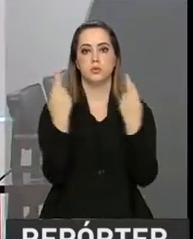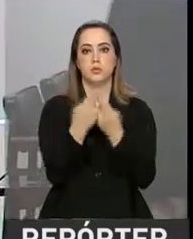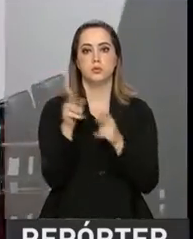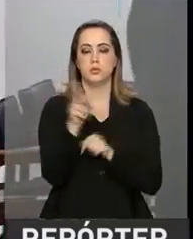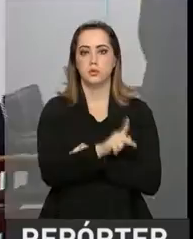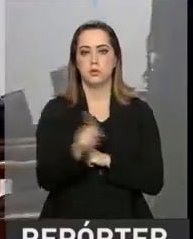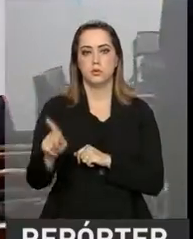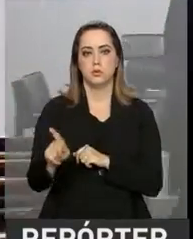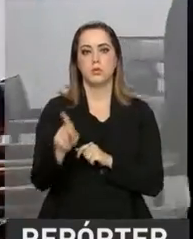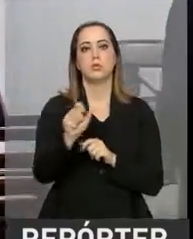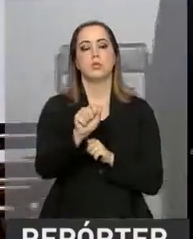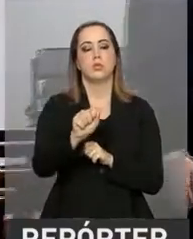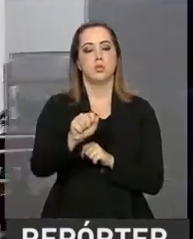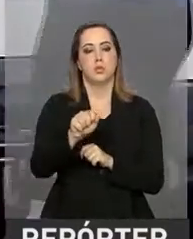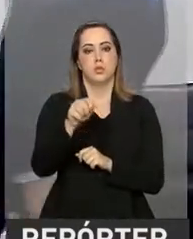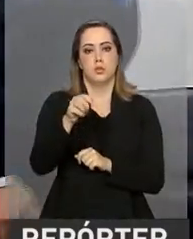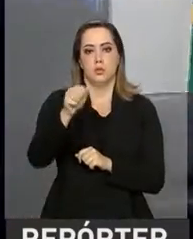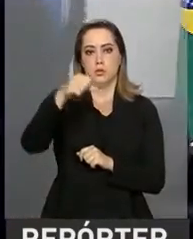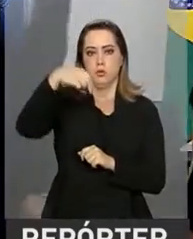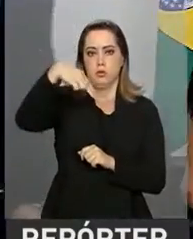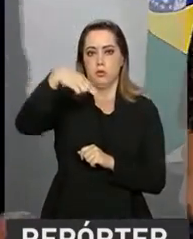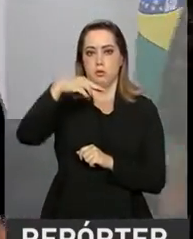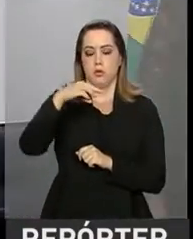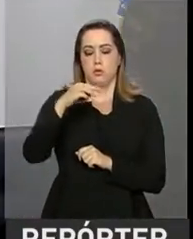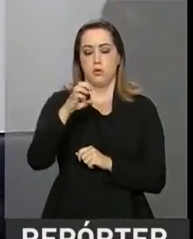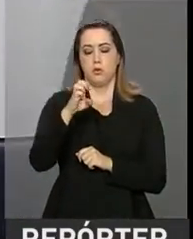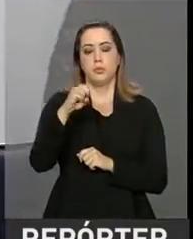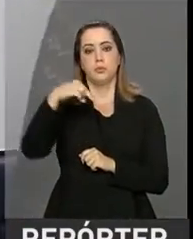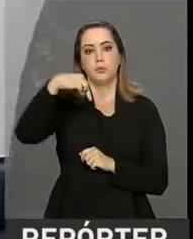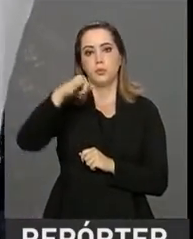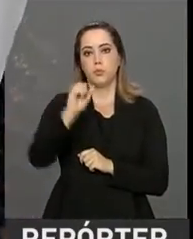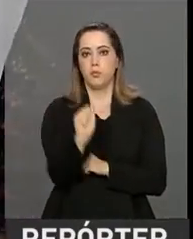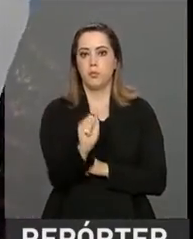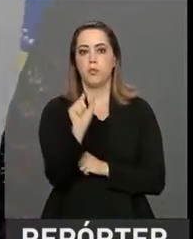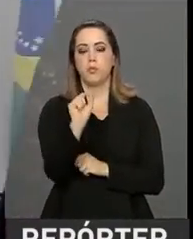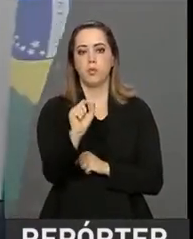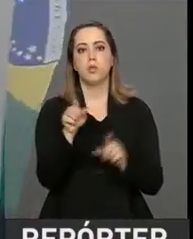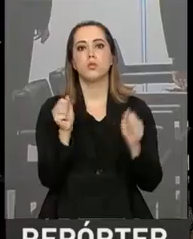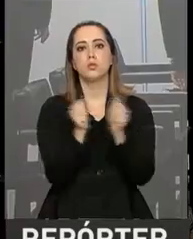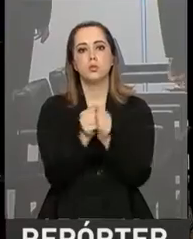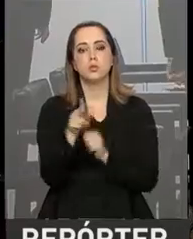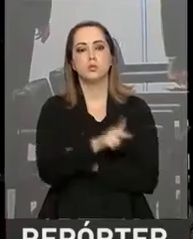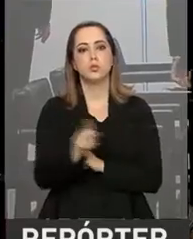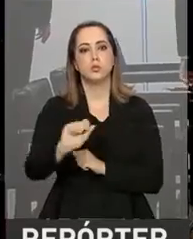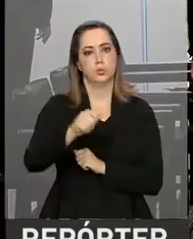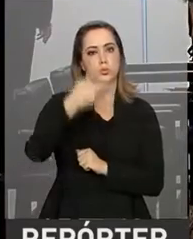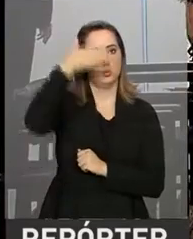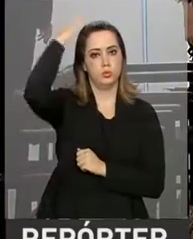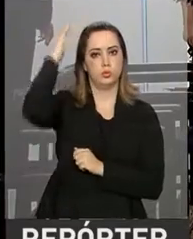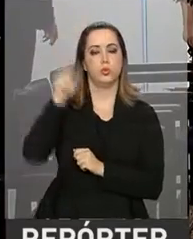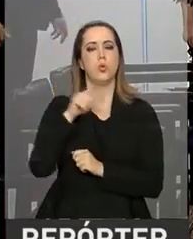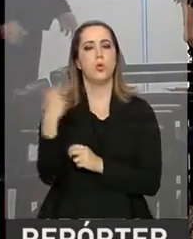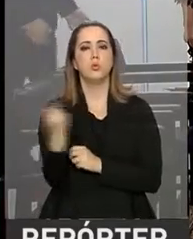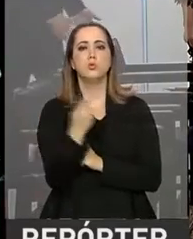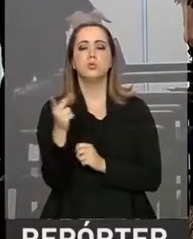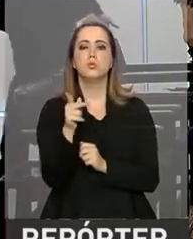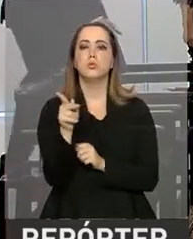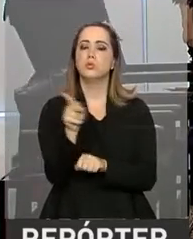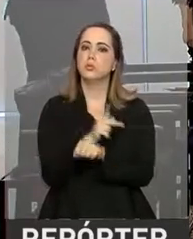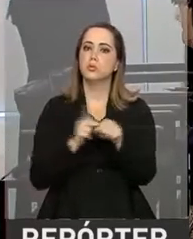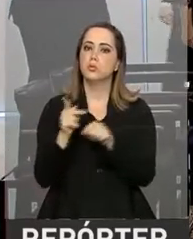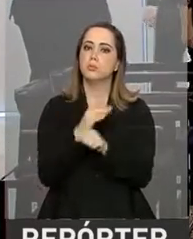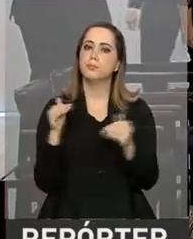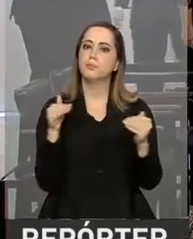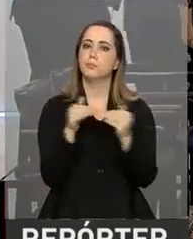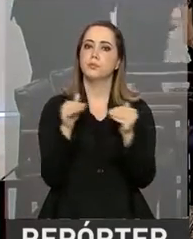presidente da armênia serge sargsian ano com o presidente em exercício michel temer países acordaram em ampliar a parceria